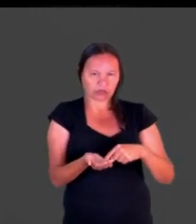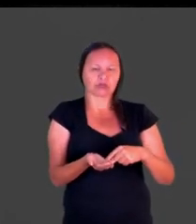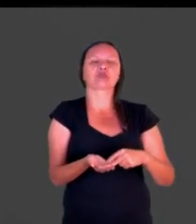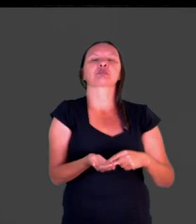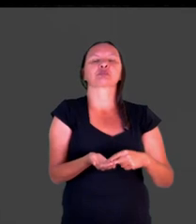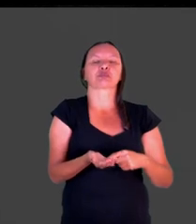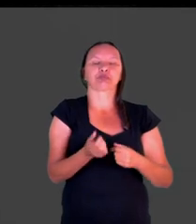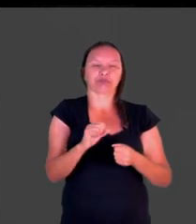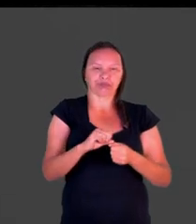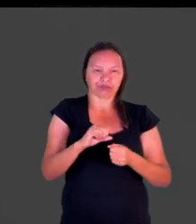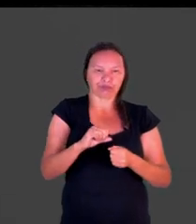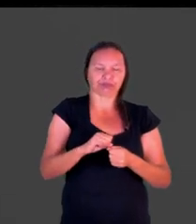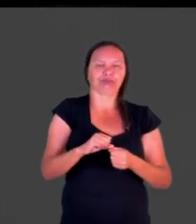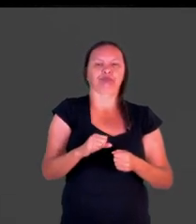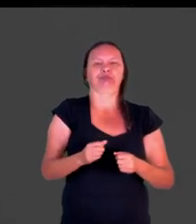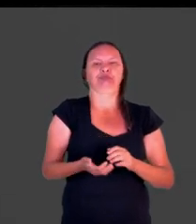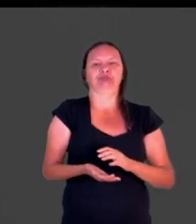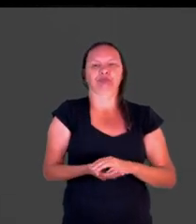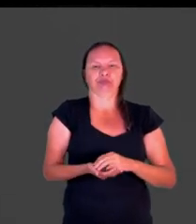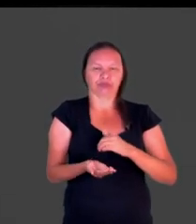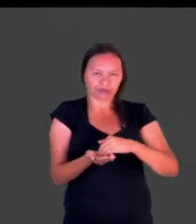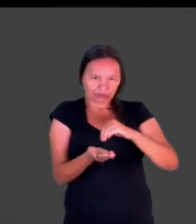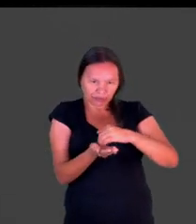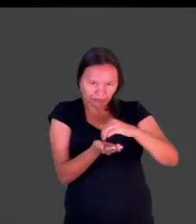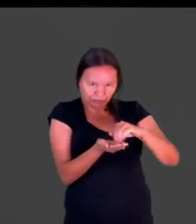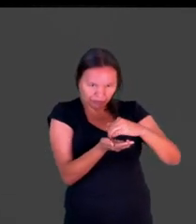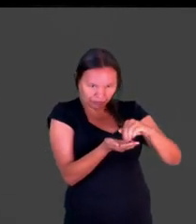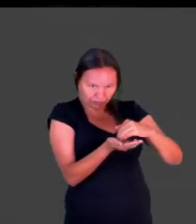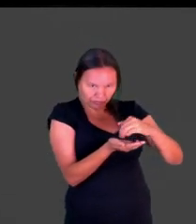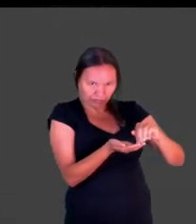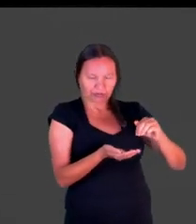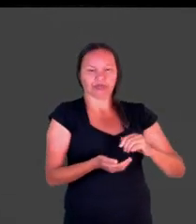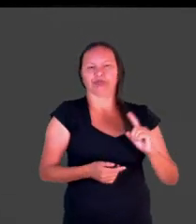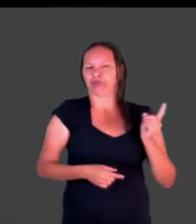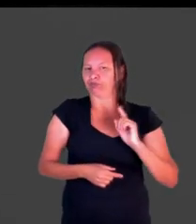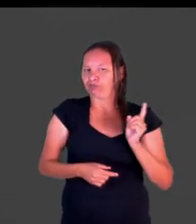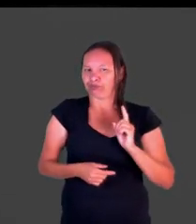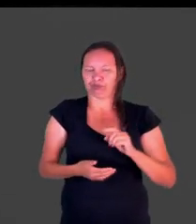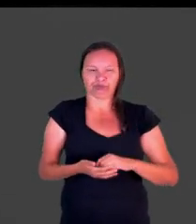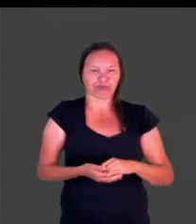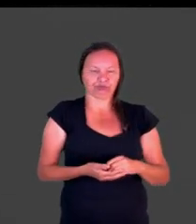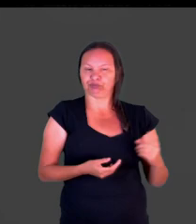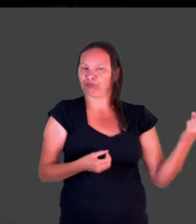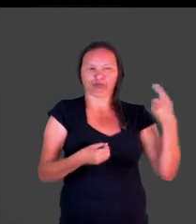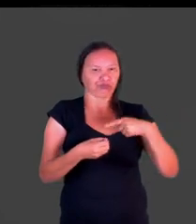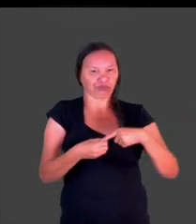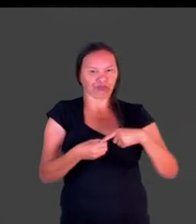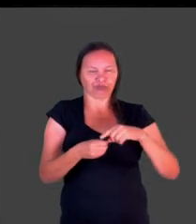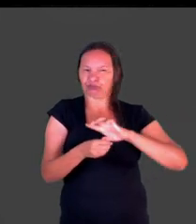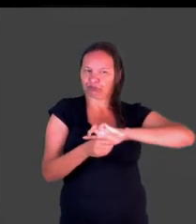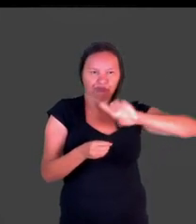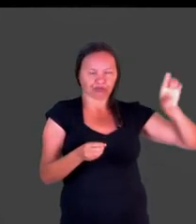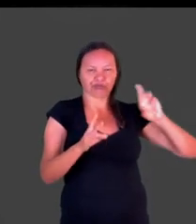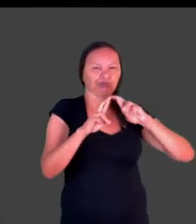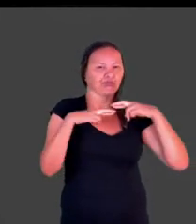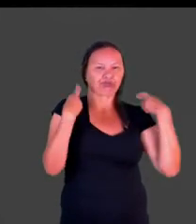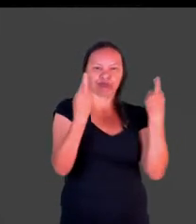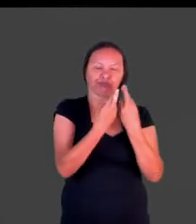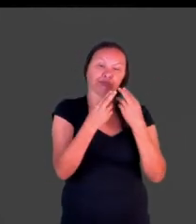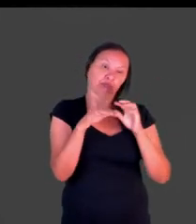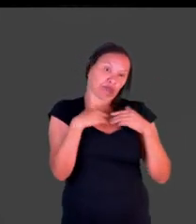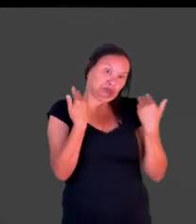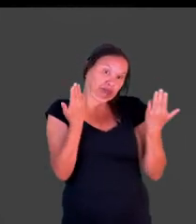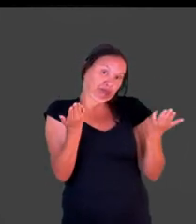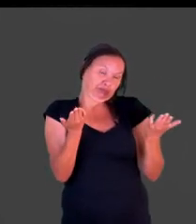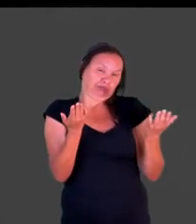situação eh a secretaria não quis participar das reuniões e a gente levou